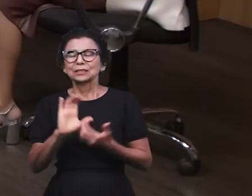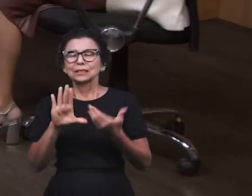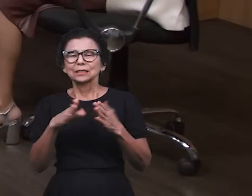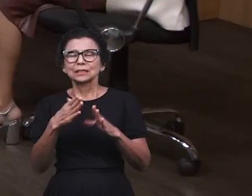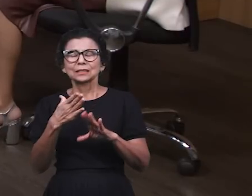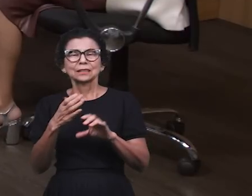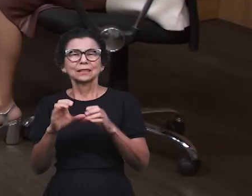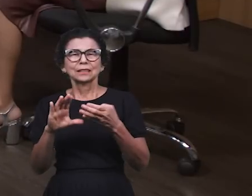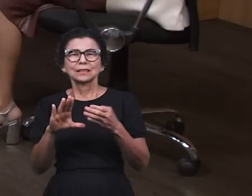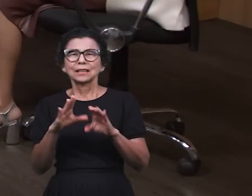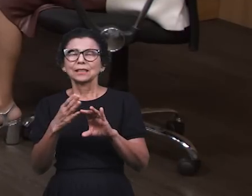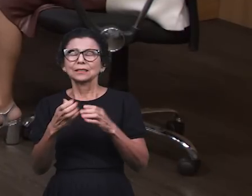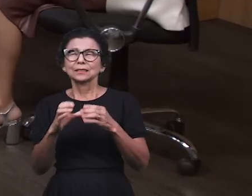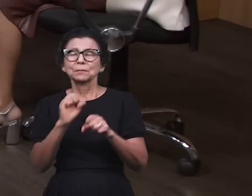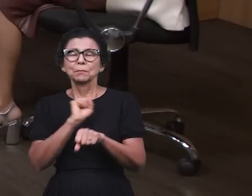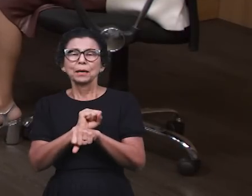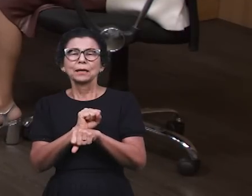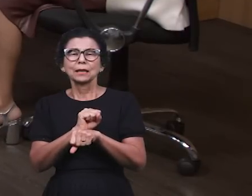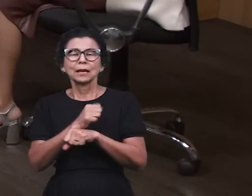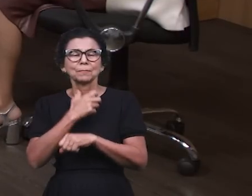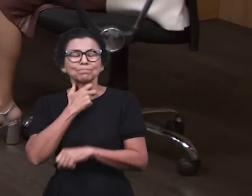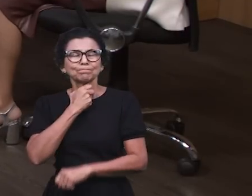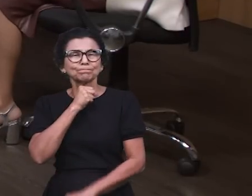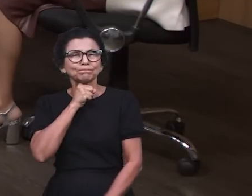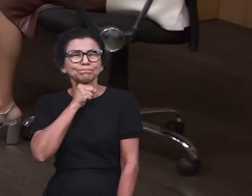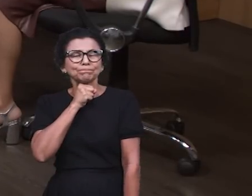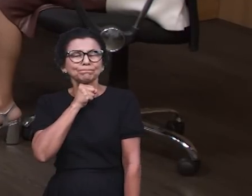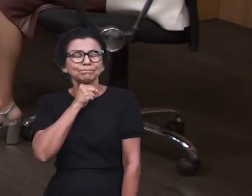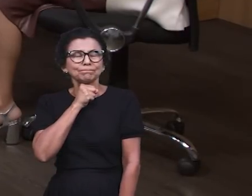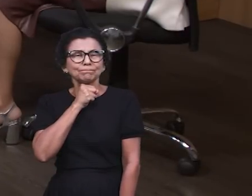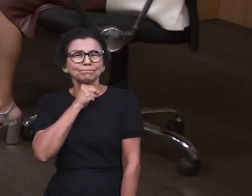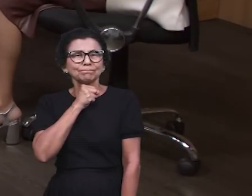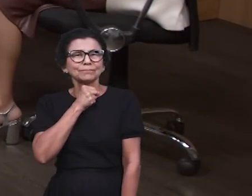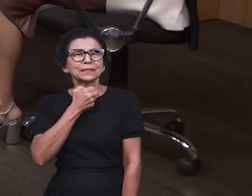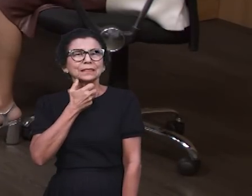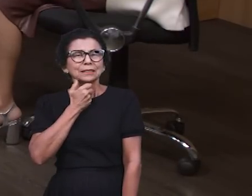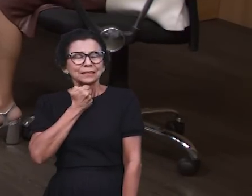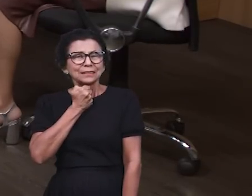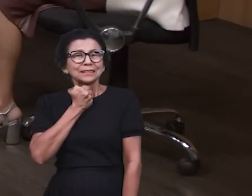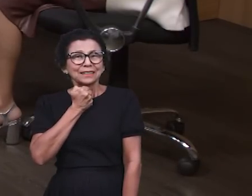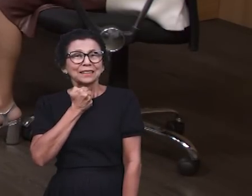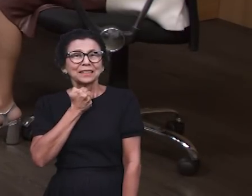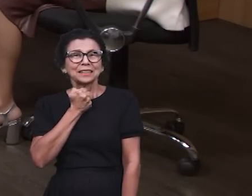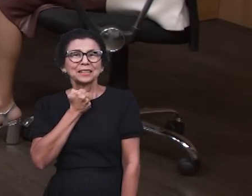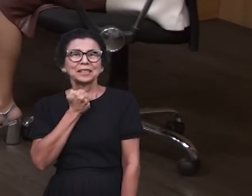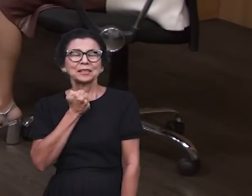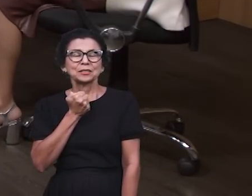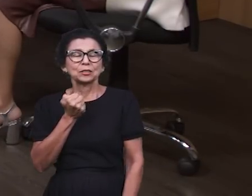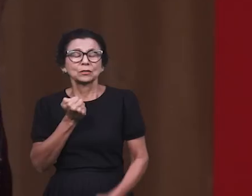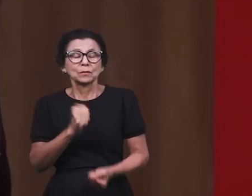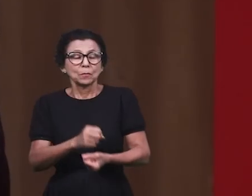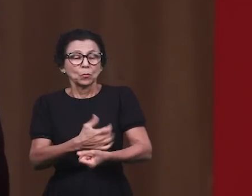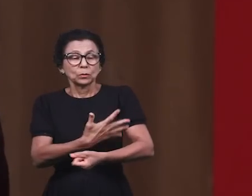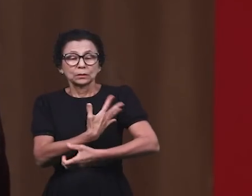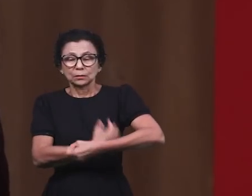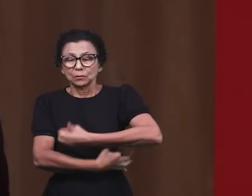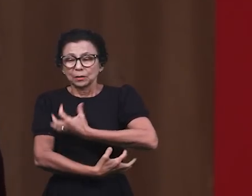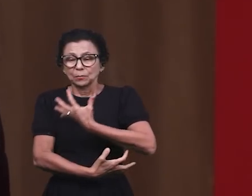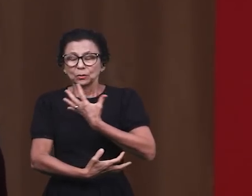que a voz embargava. Porque cada vez que eu canto, a gente procura, assim, sempre cantar, mas realmente,